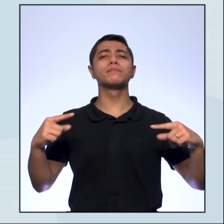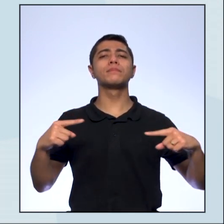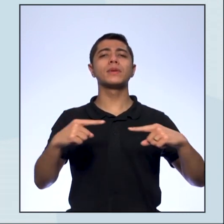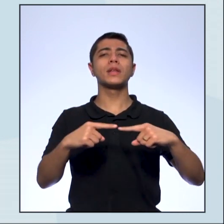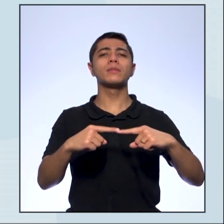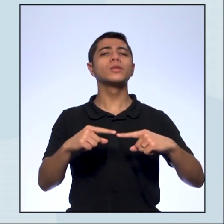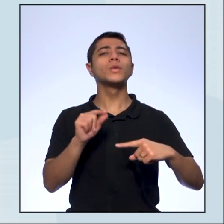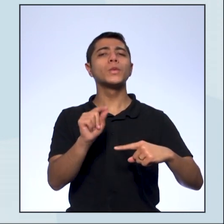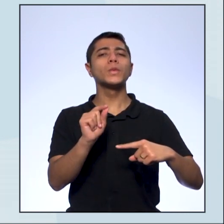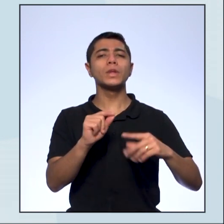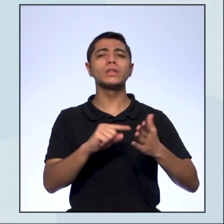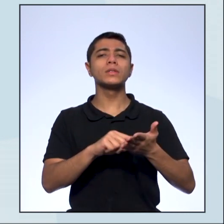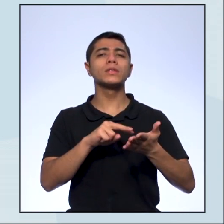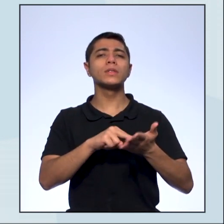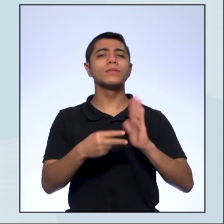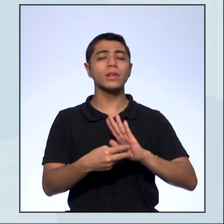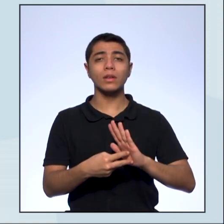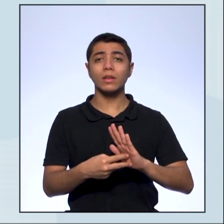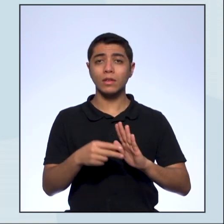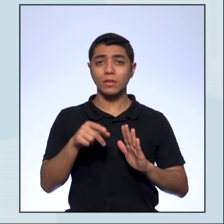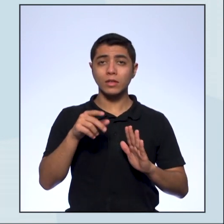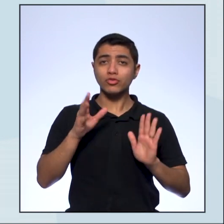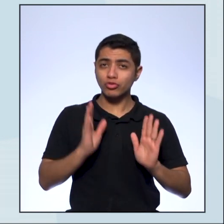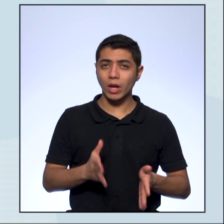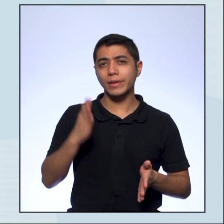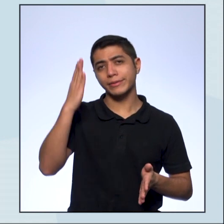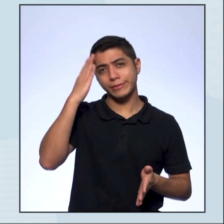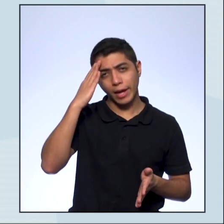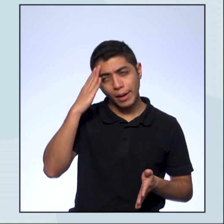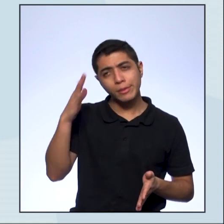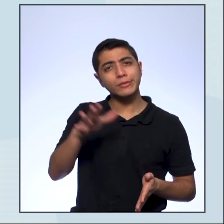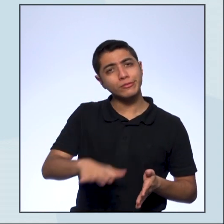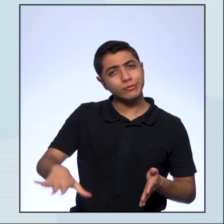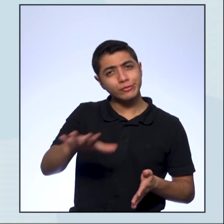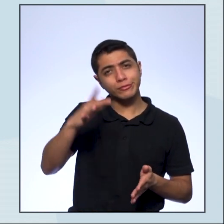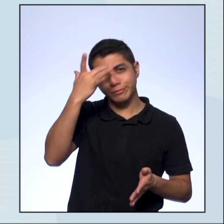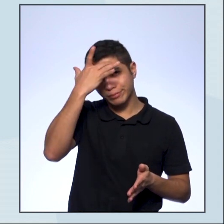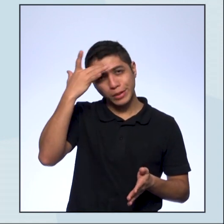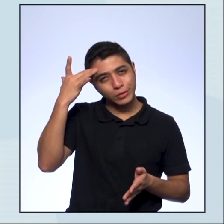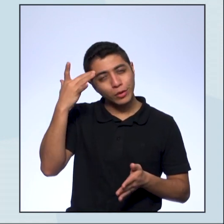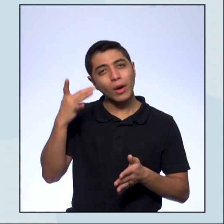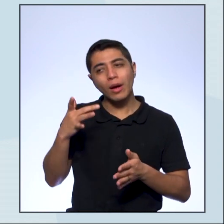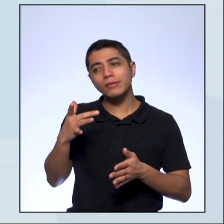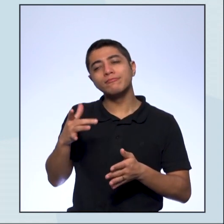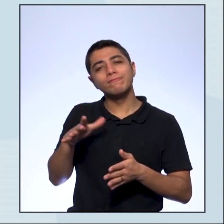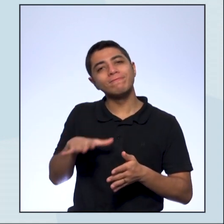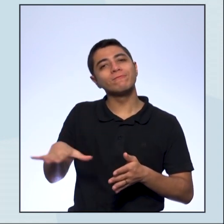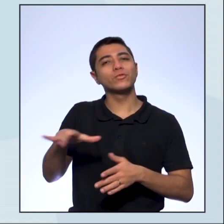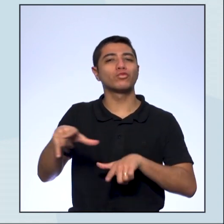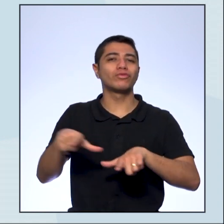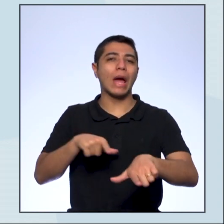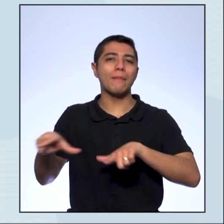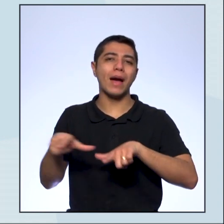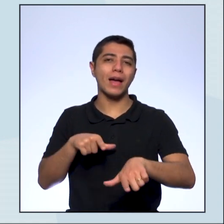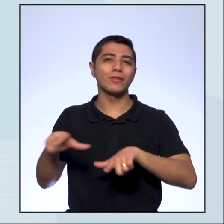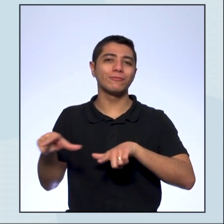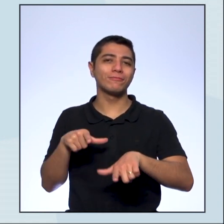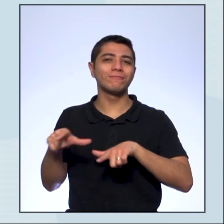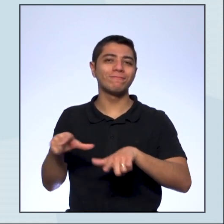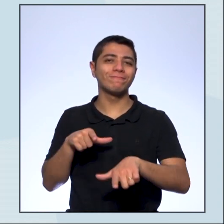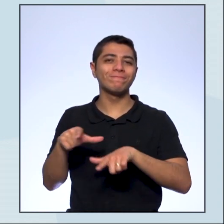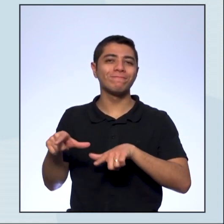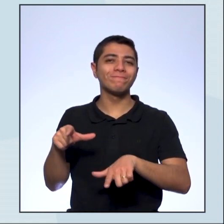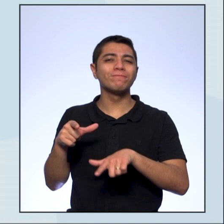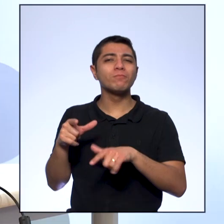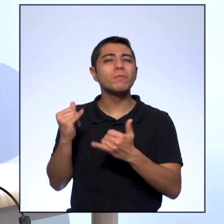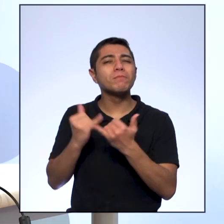de servidão coletiva, Eu comentei isso com vocês na aula passada, porque na hora em que se aguardava